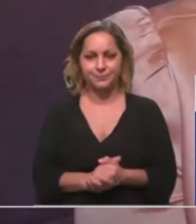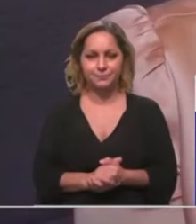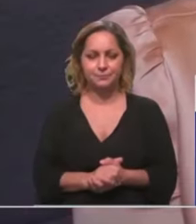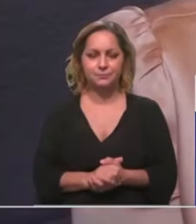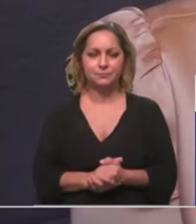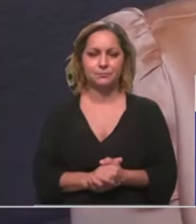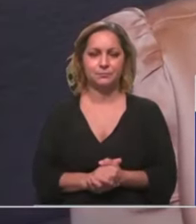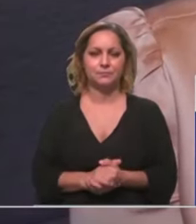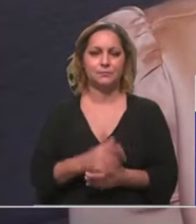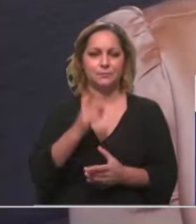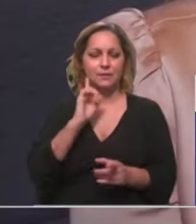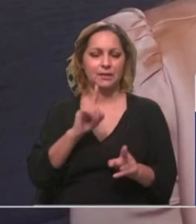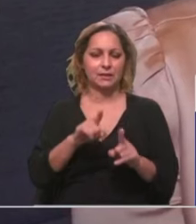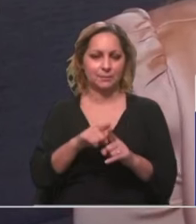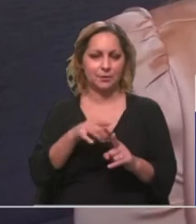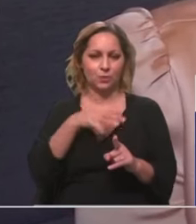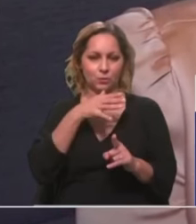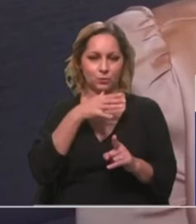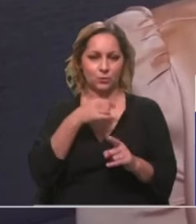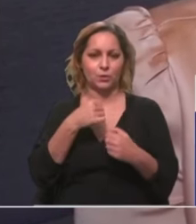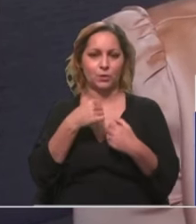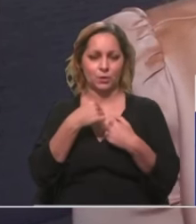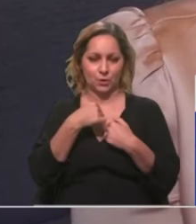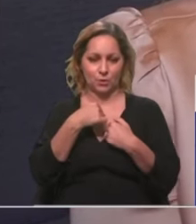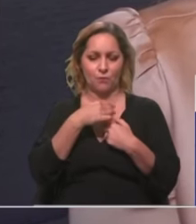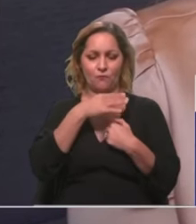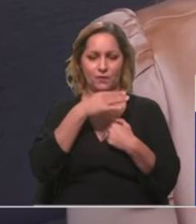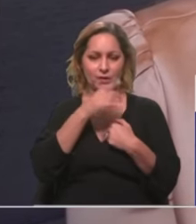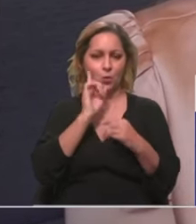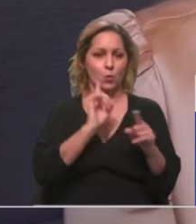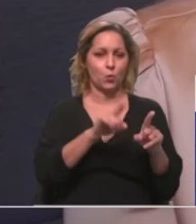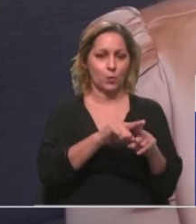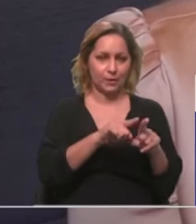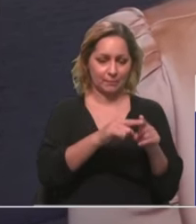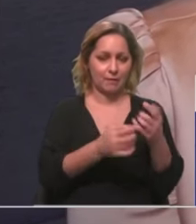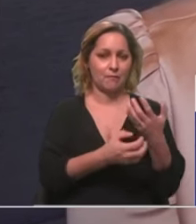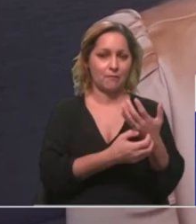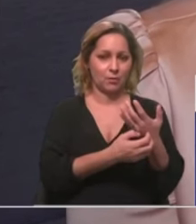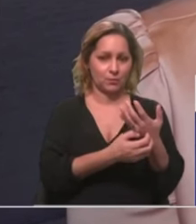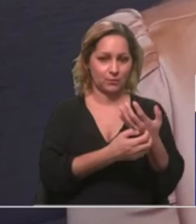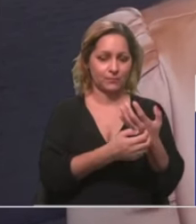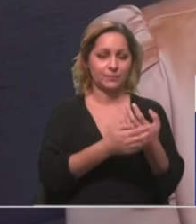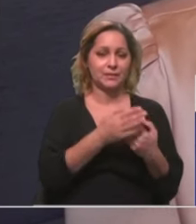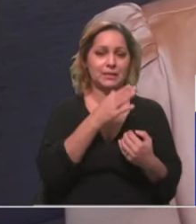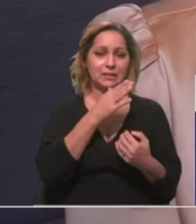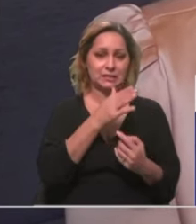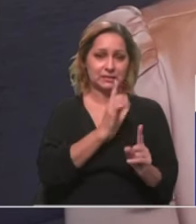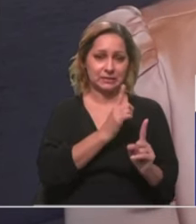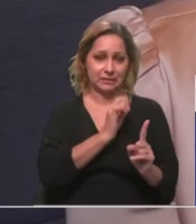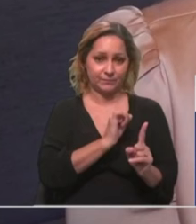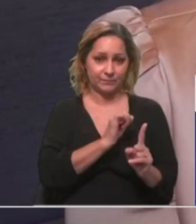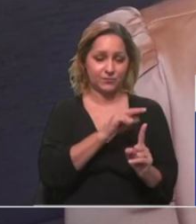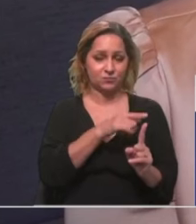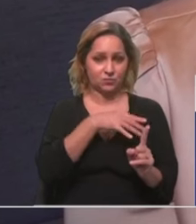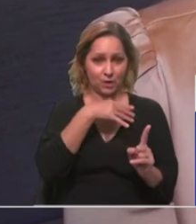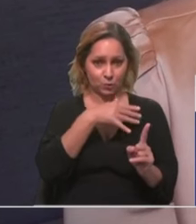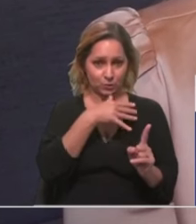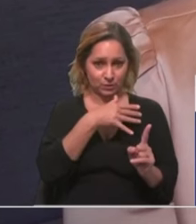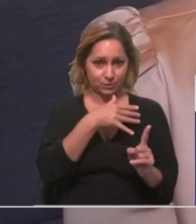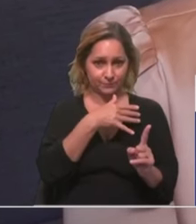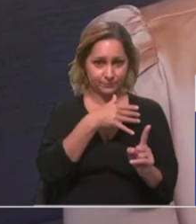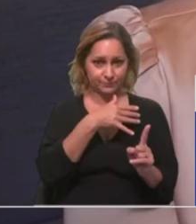porque a sua irmã contou eu falei com a minha irmã na cozinha e eu disse à minha irmã já lhe